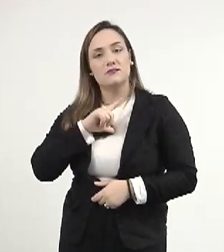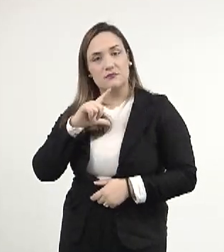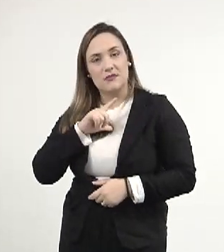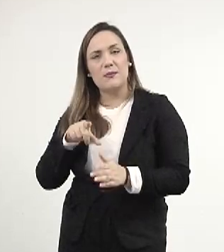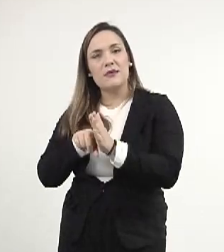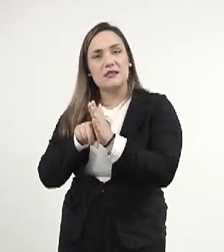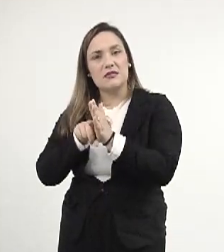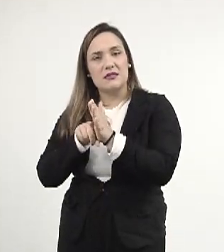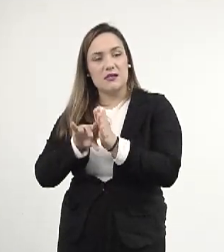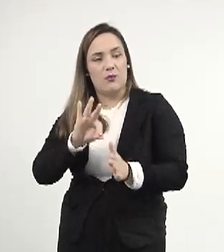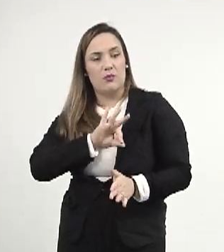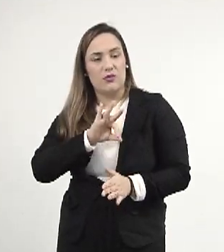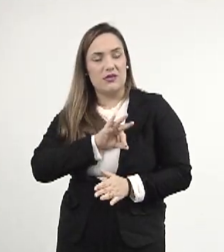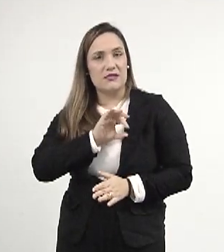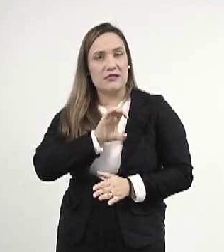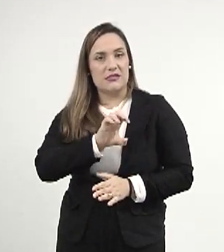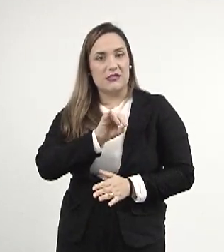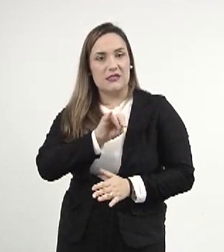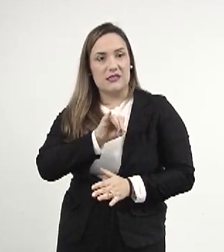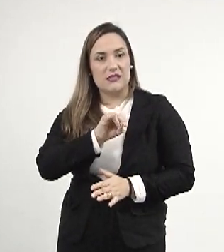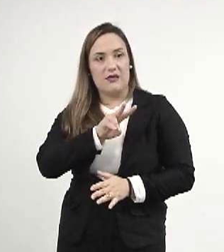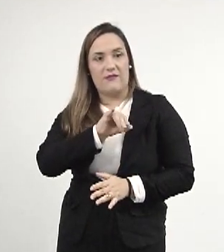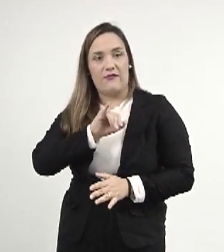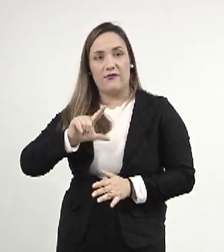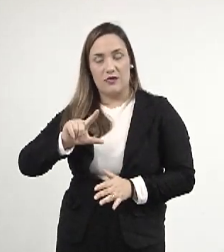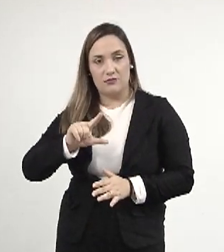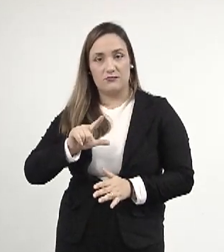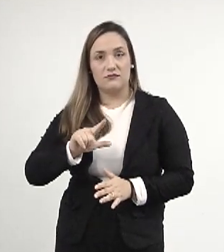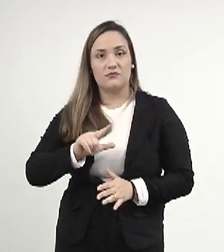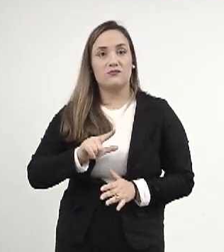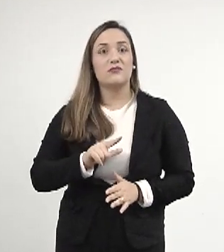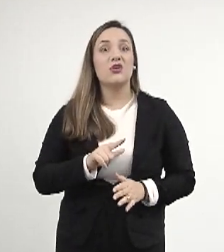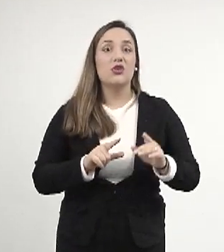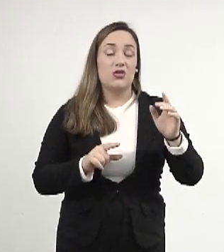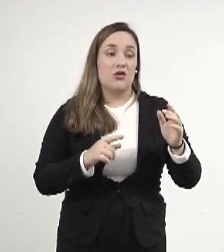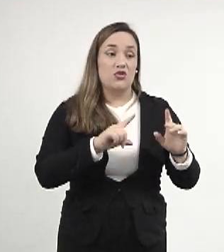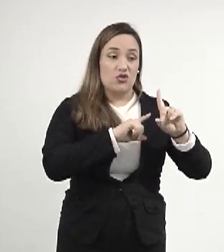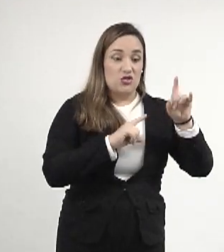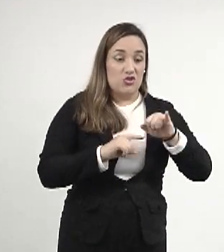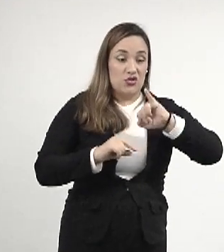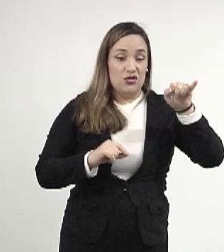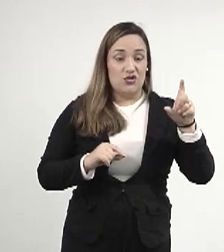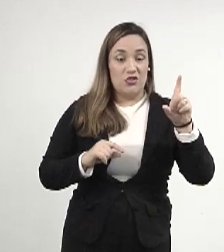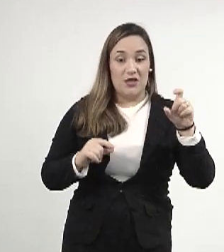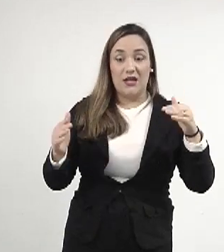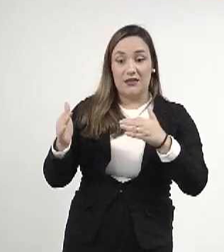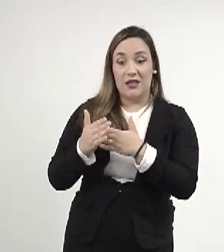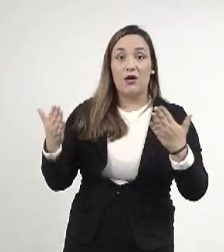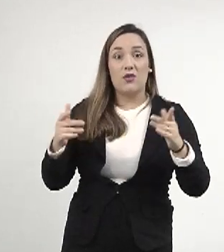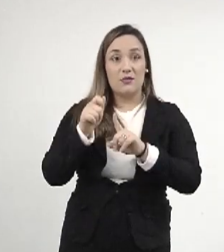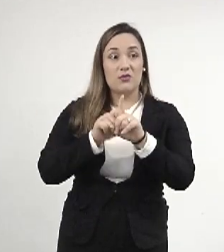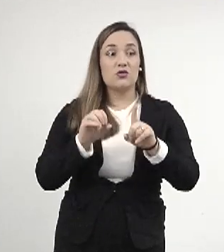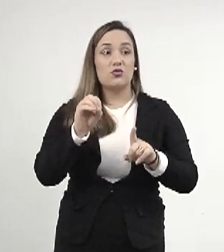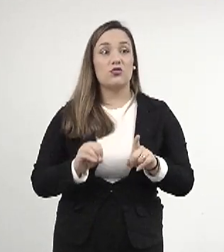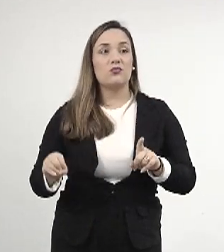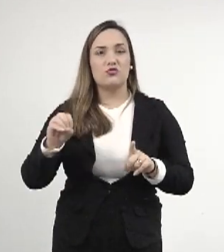de janeiro desse ano até o dia 16 de outubro agora, nós tivemos somente em